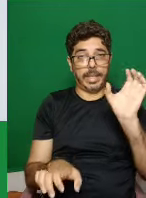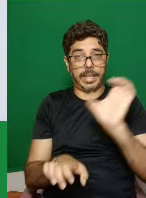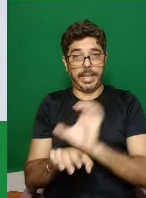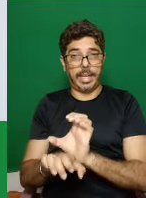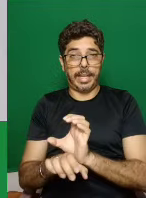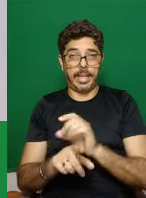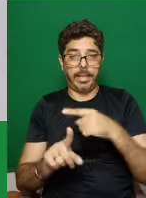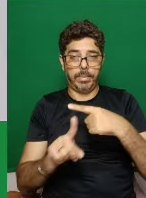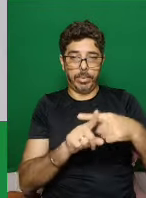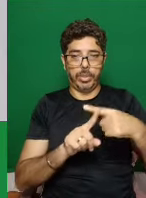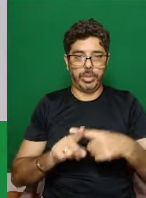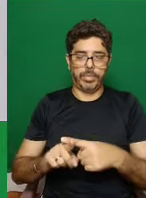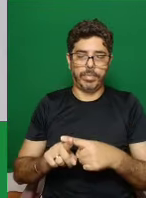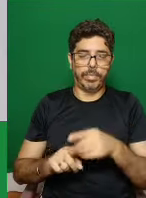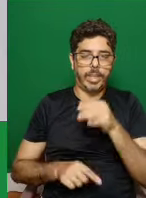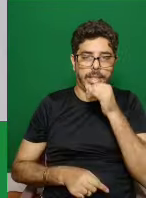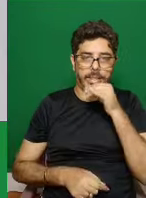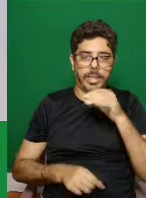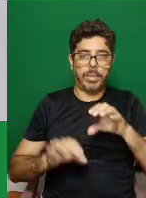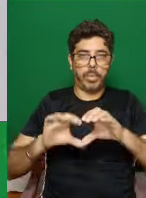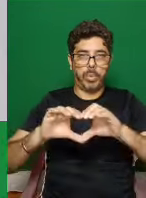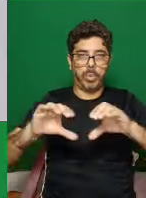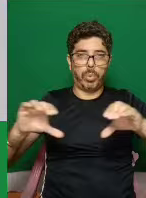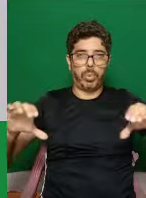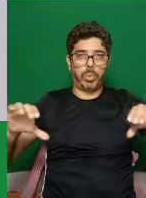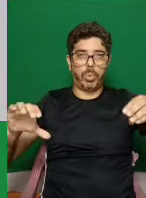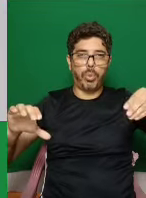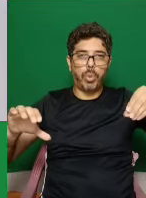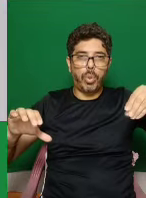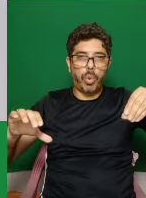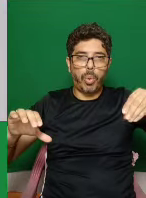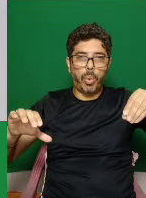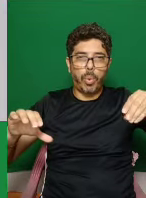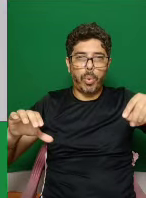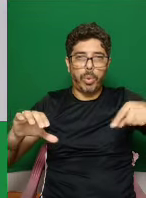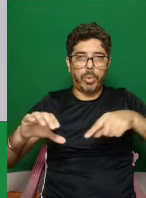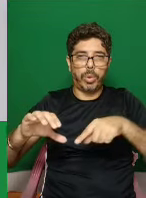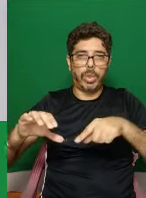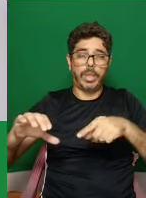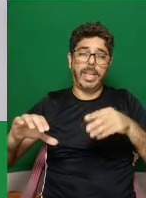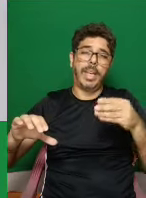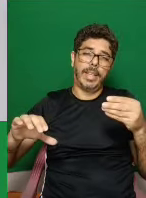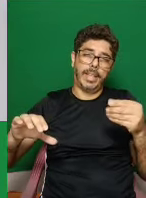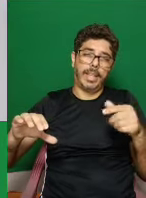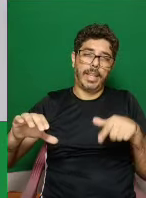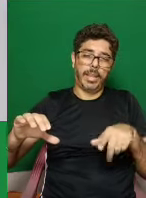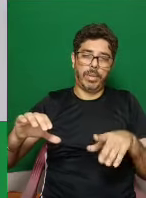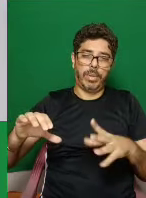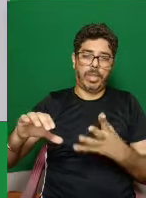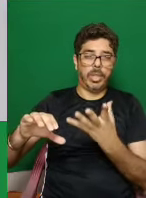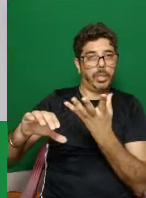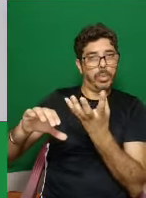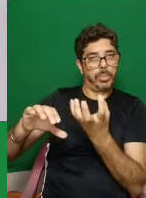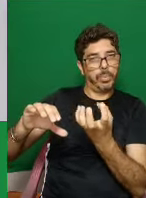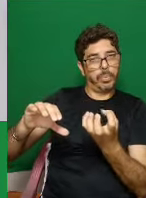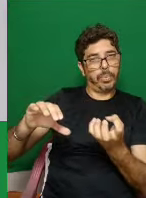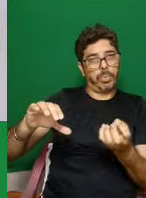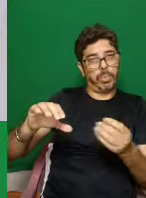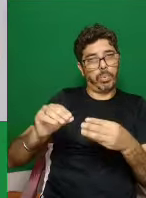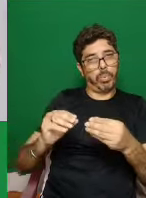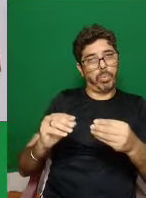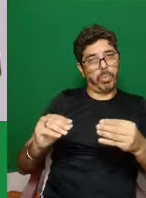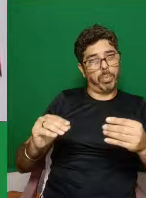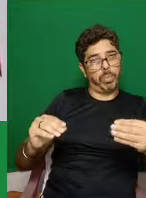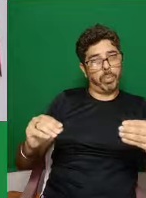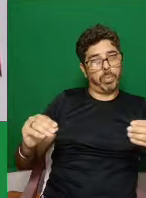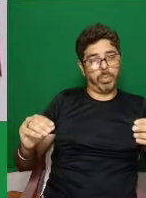cargas positivas. Na sequência, o toner, que é um pó seco, é carregado negativamente, de forma que ele é atraído para as